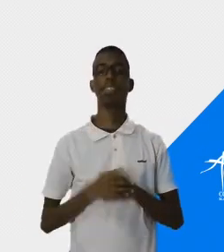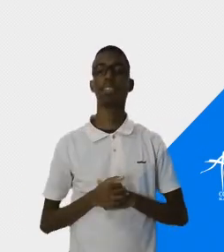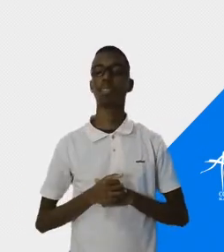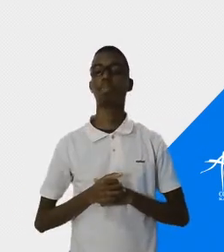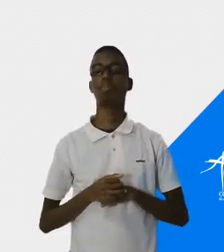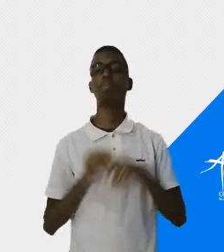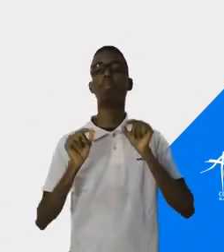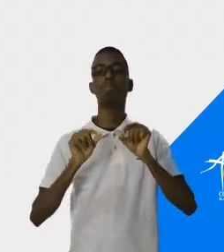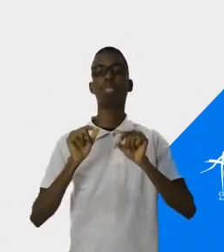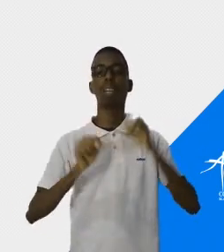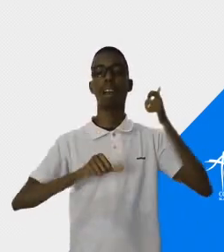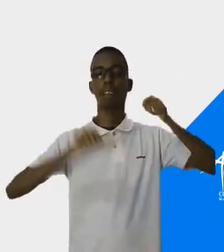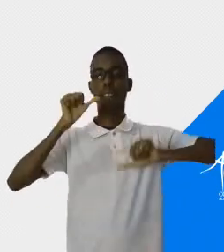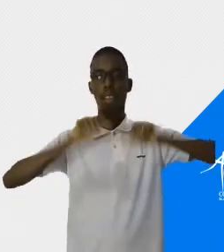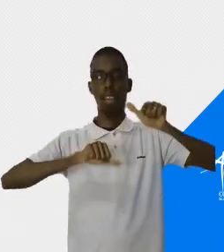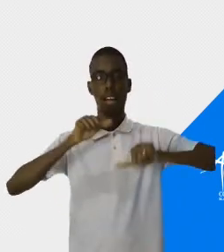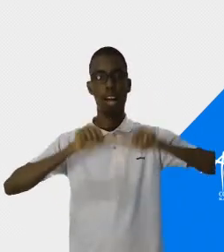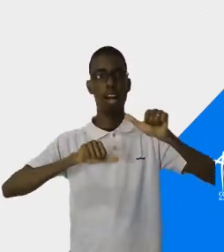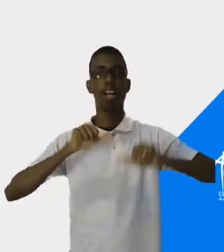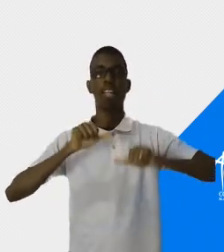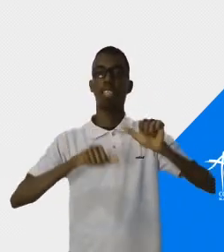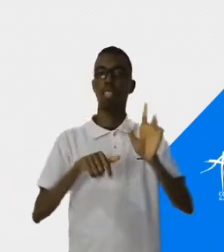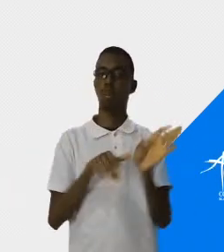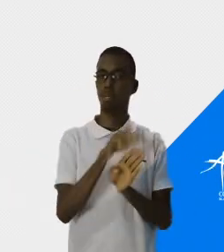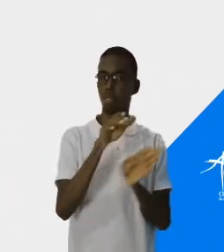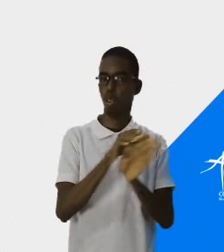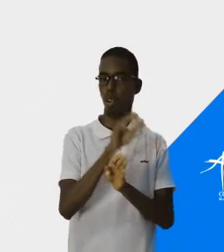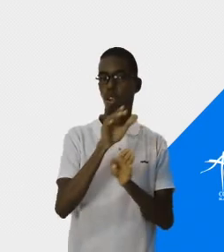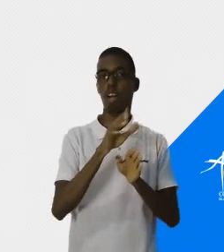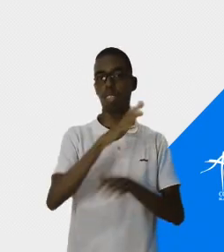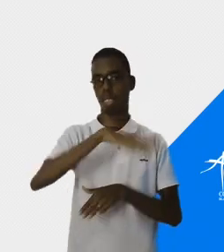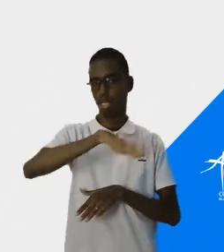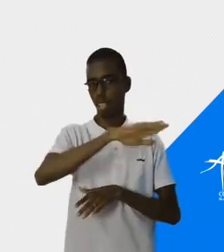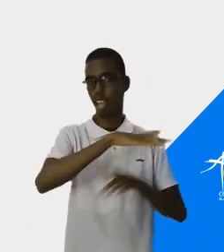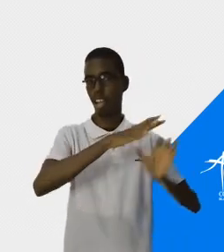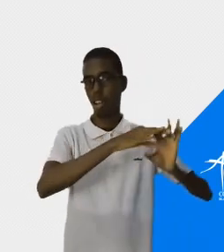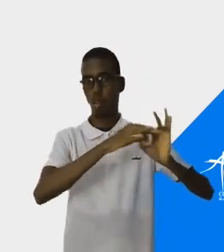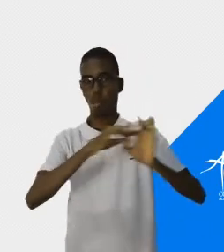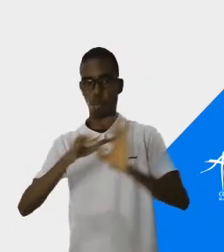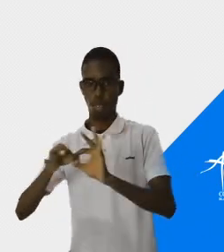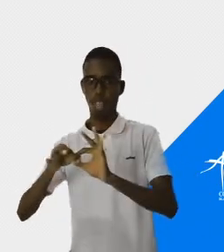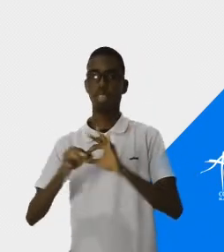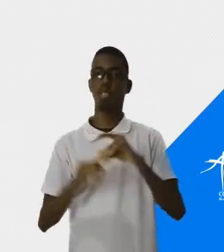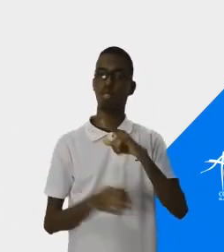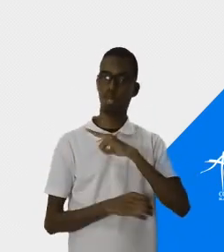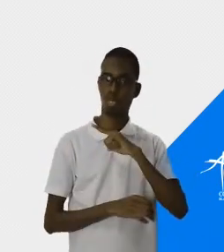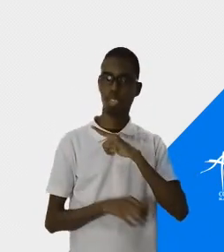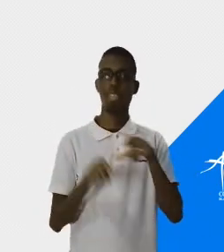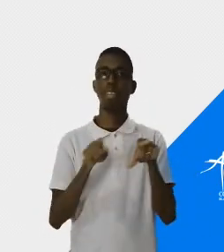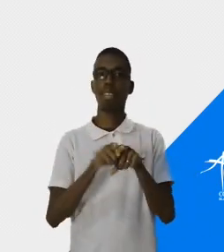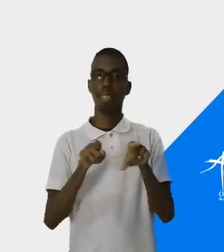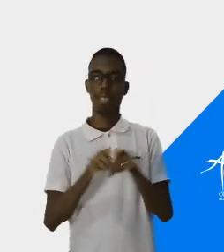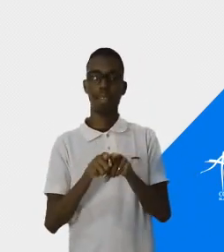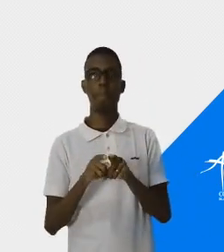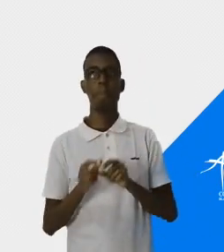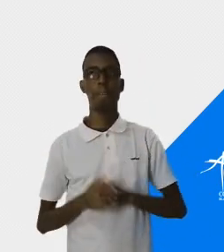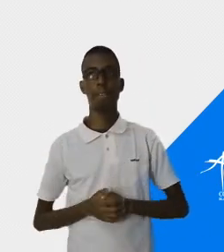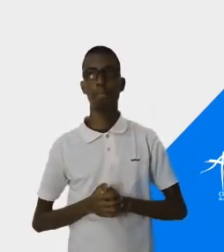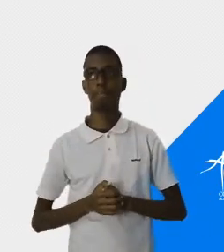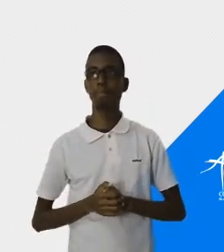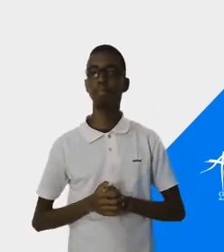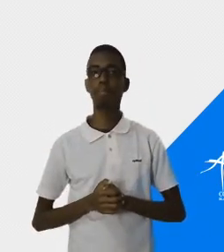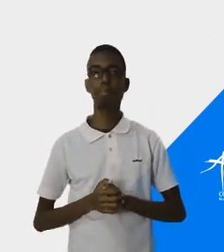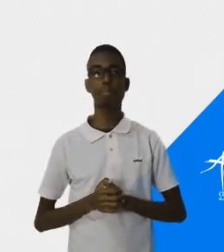psicológicas, nesses vários contextos, ou eles têm características de demanda voluntária, ou demanda compulsória, como nós chamamos, ou seja, o grau de